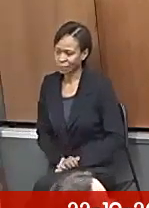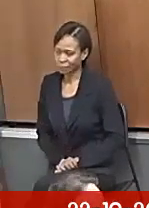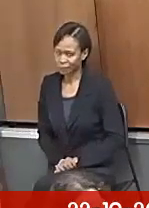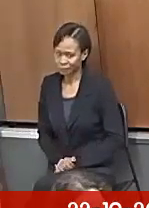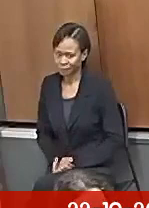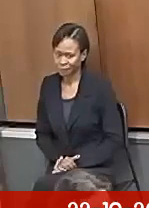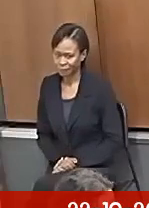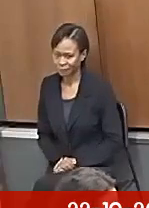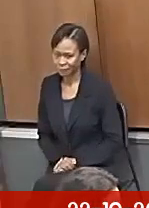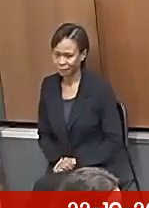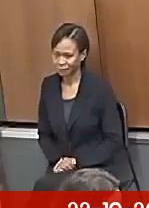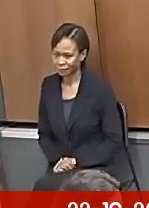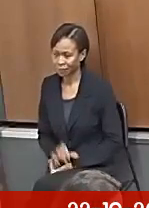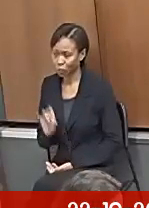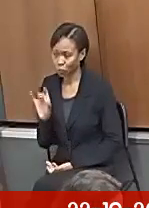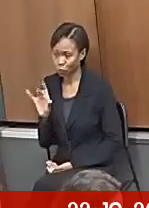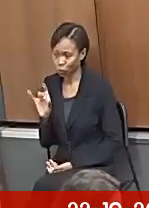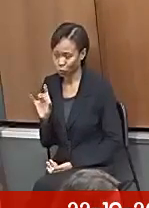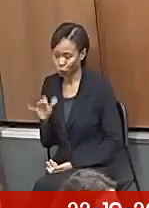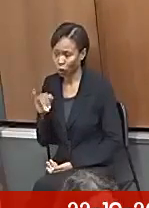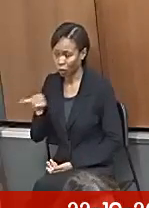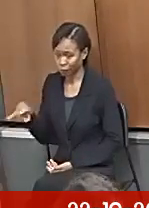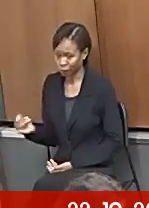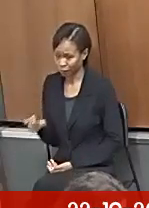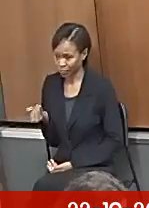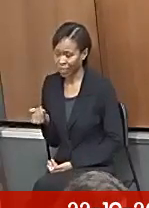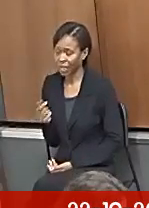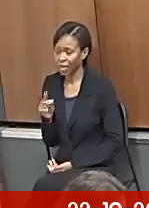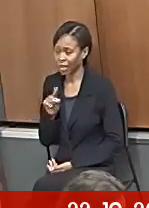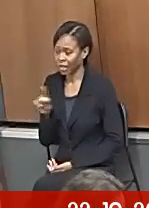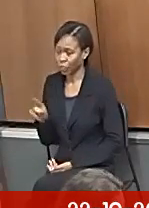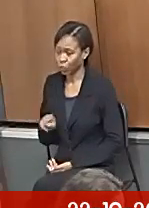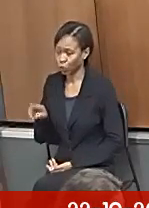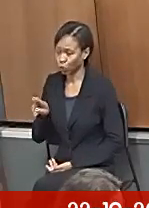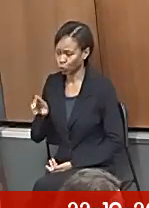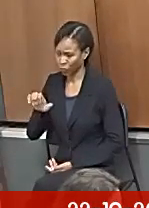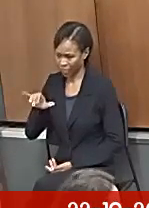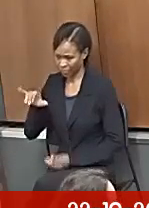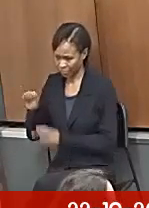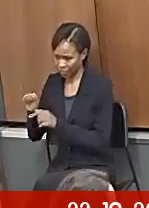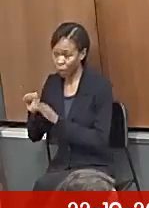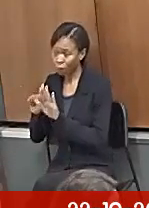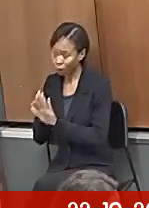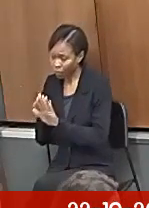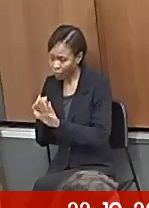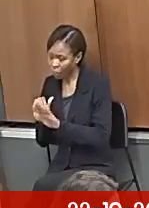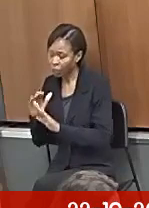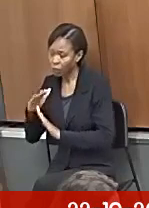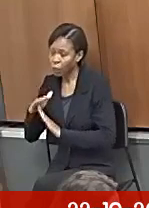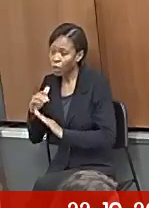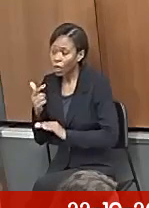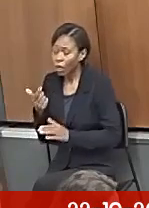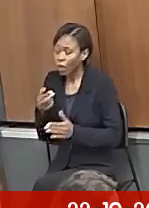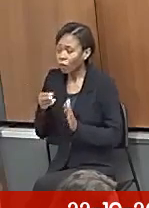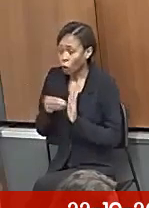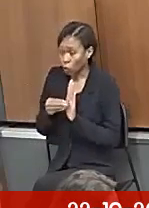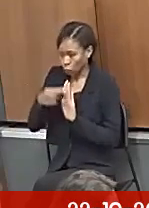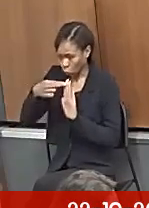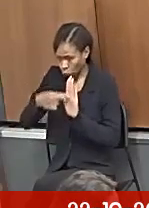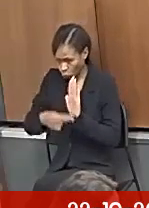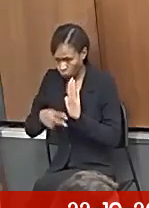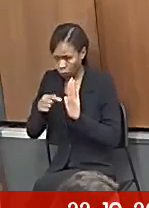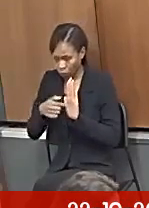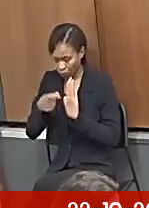Deputado, eu queria só pegar o gancho na palavra da Zuleika. Sim, passo para você. Deixa eu só aqui, só eu estava sem o requerimento escrito,